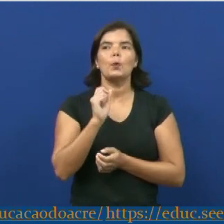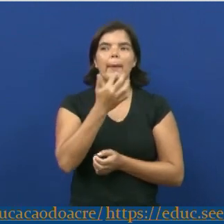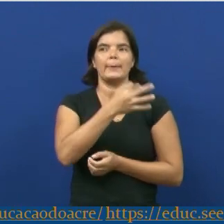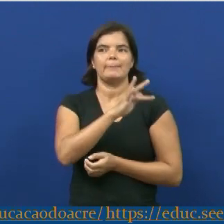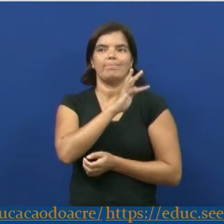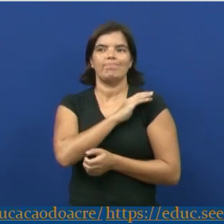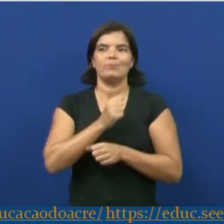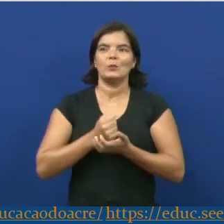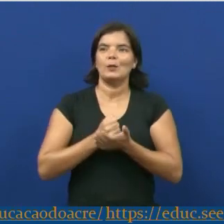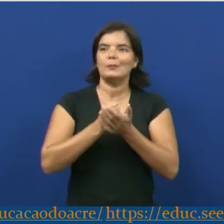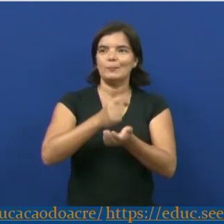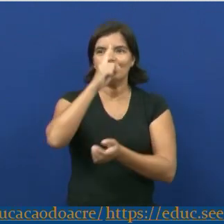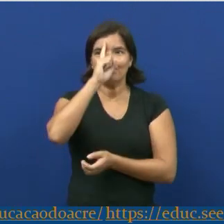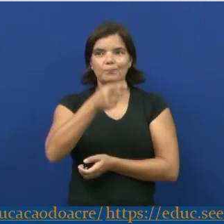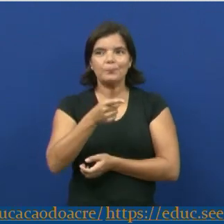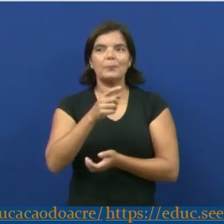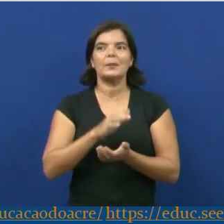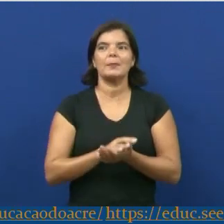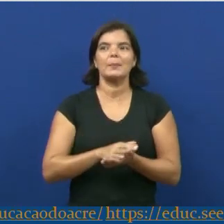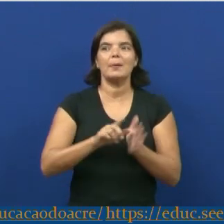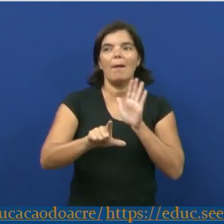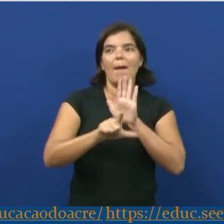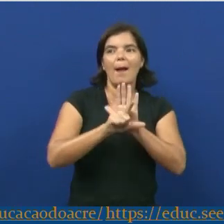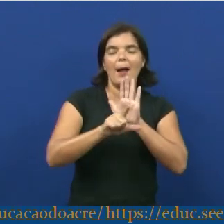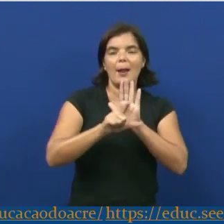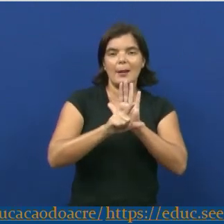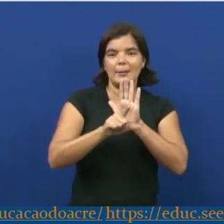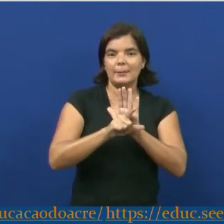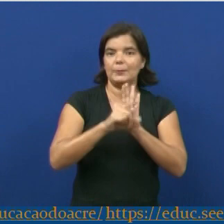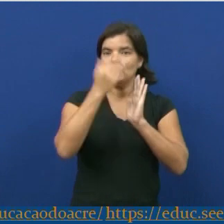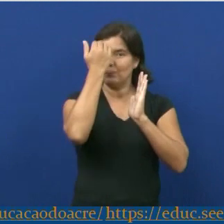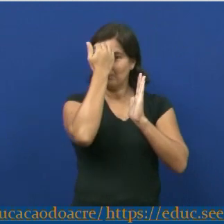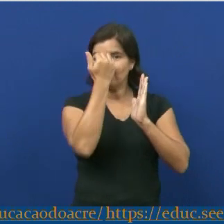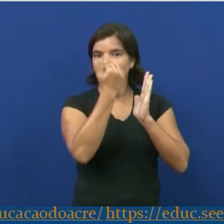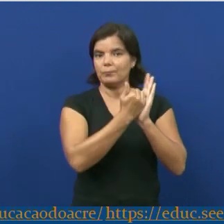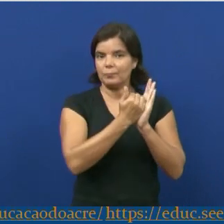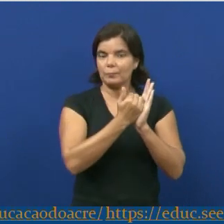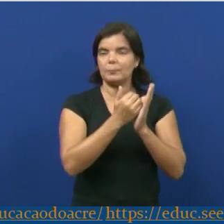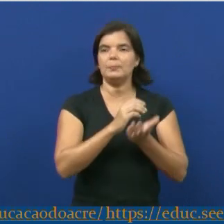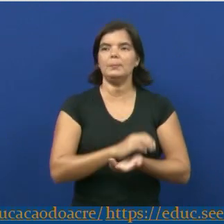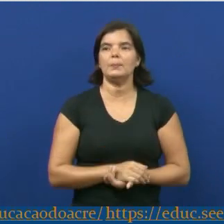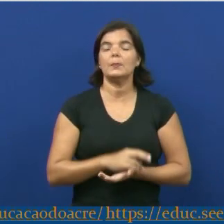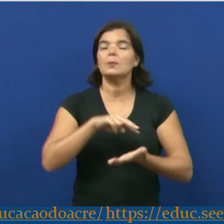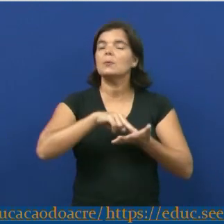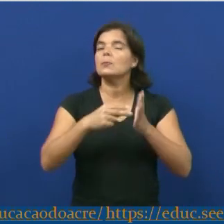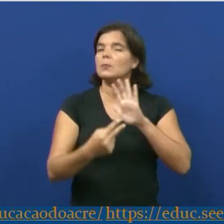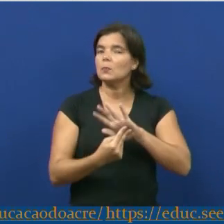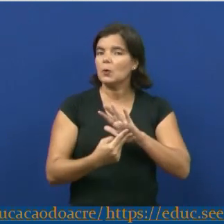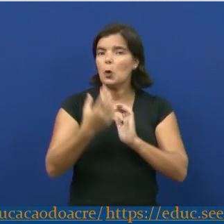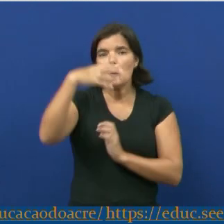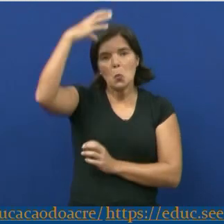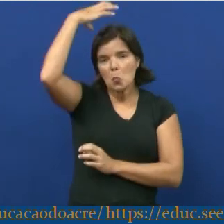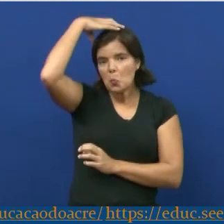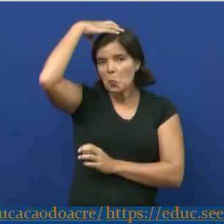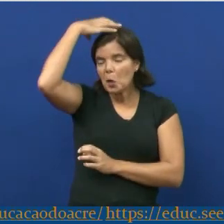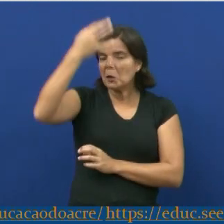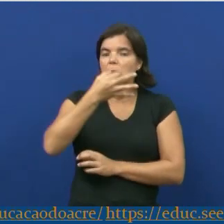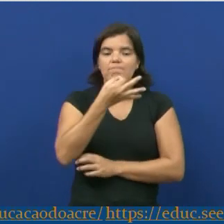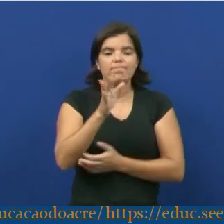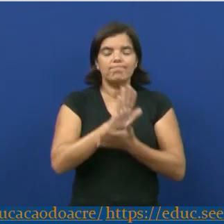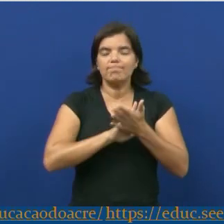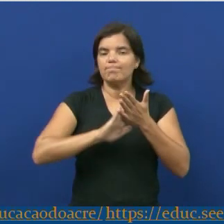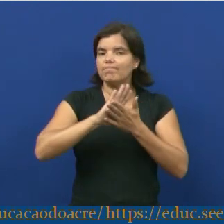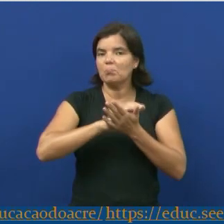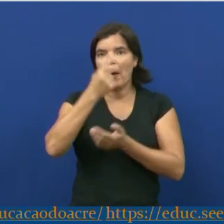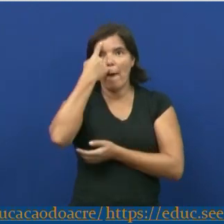se atribui à autoridade real para suspender a lei ou o seu cumprimento, ou seja, o rei não tem mais autonomia